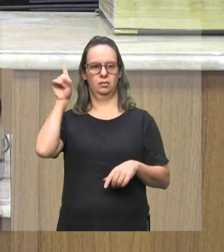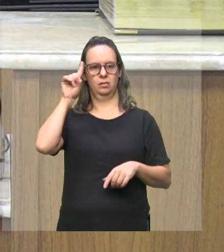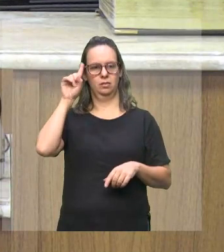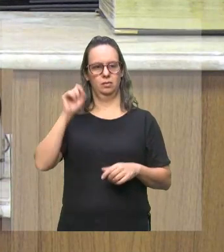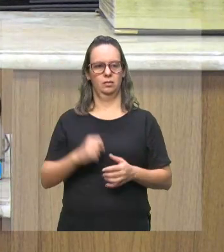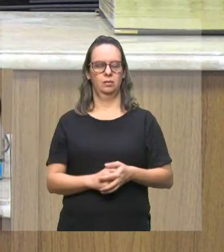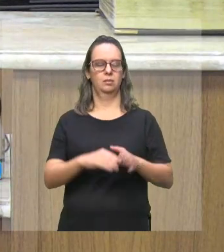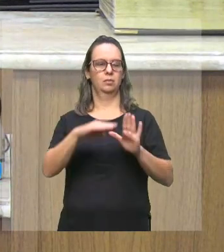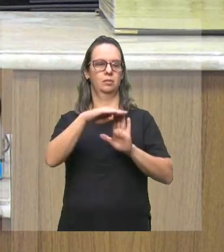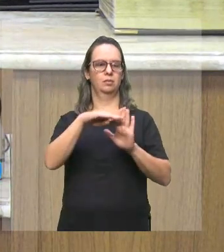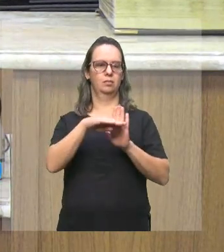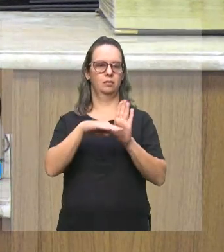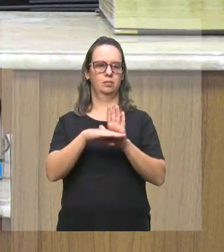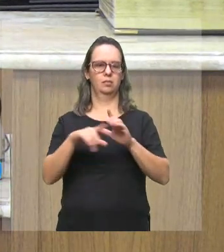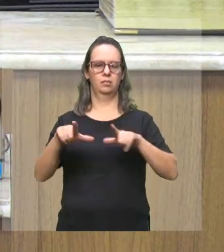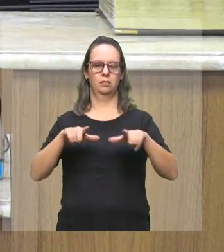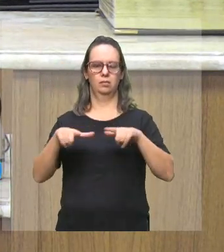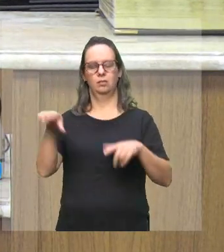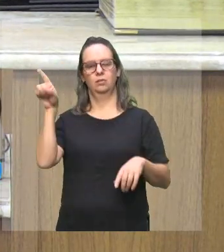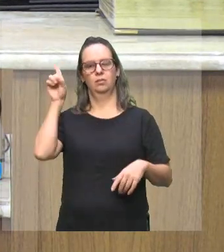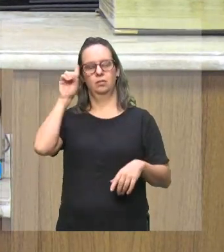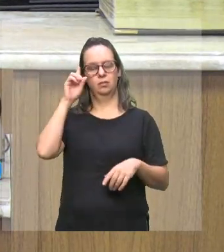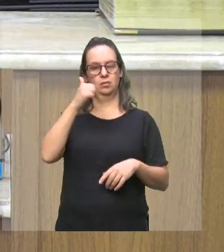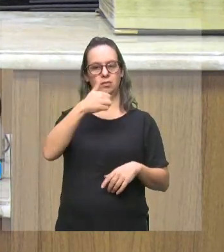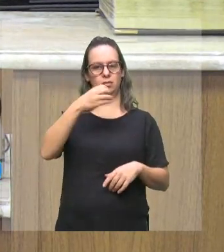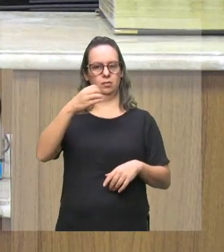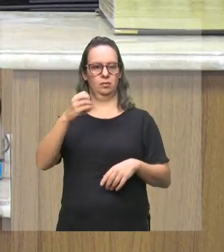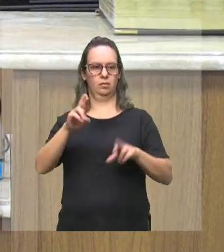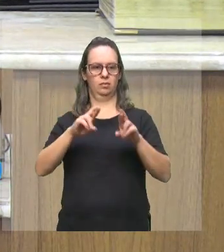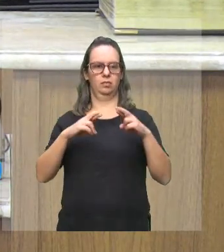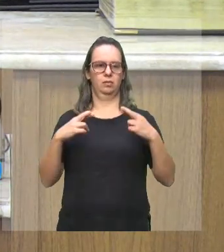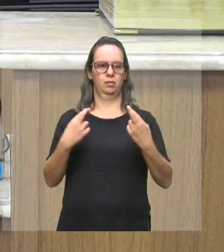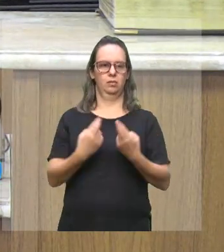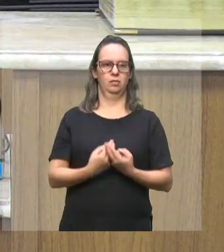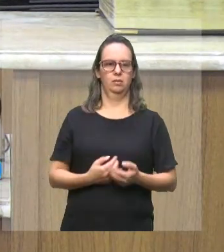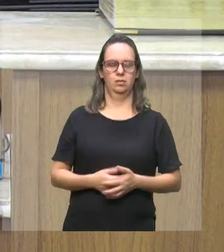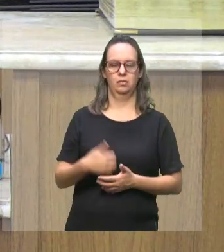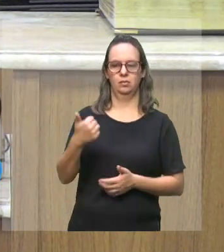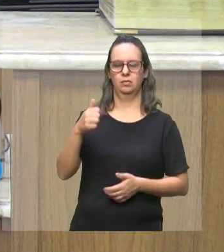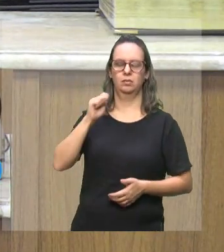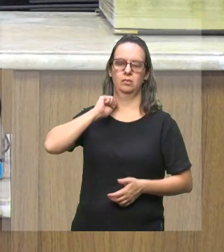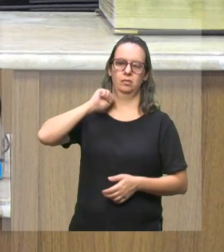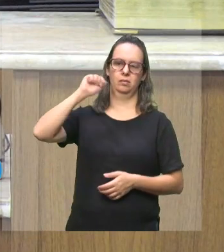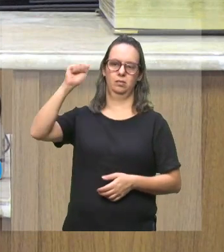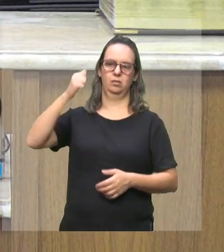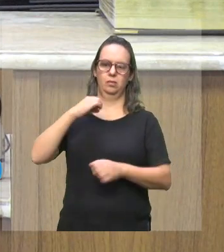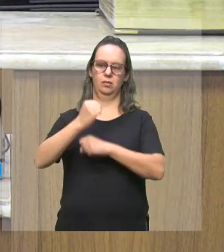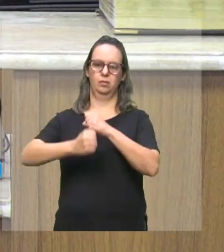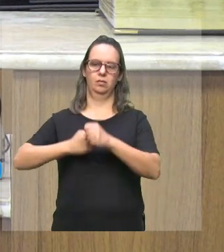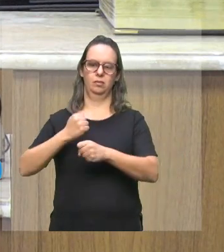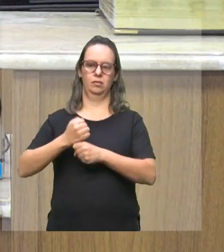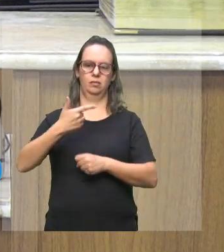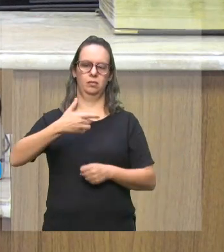Pauta da ordem do dia da 10ª sessão ordinária em 1º de abril de